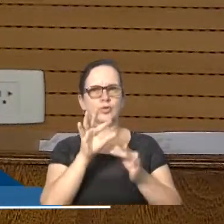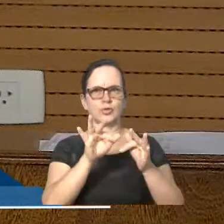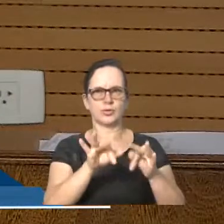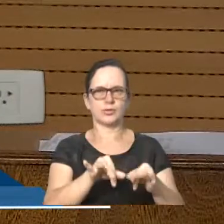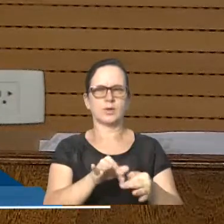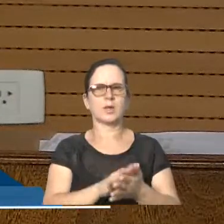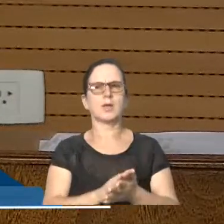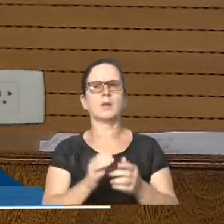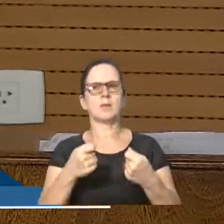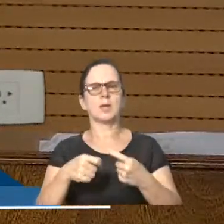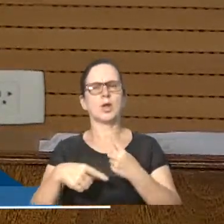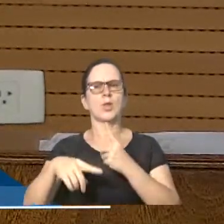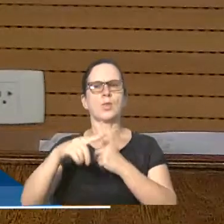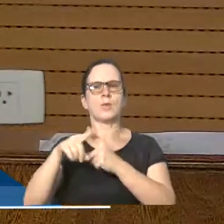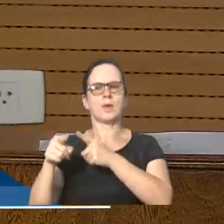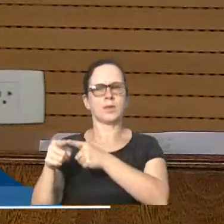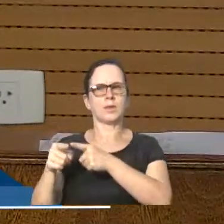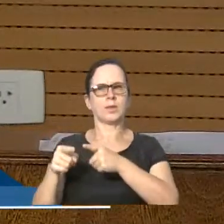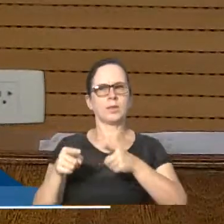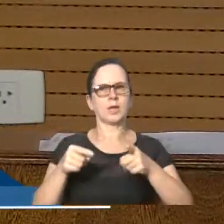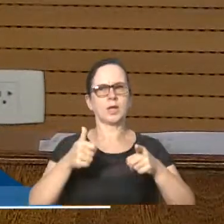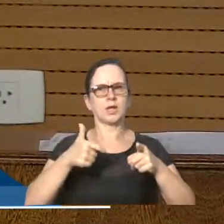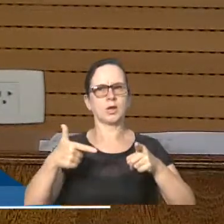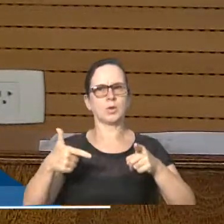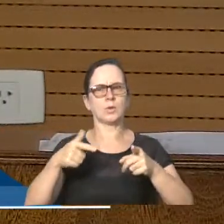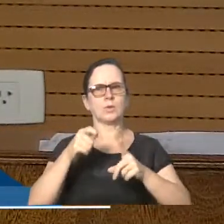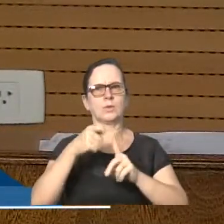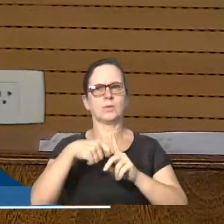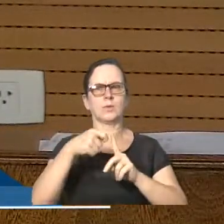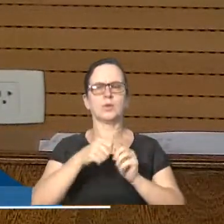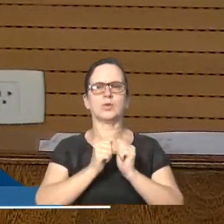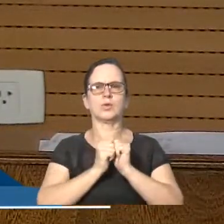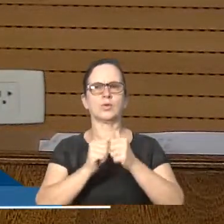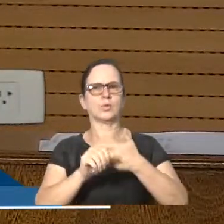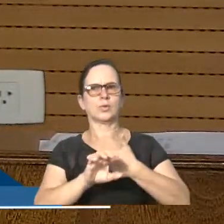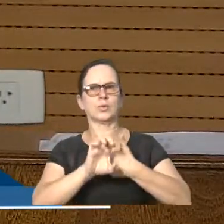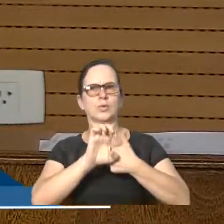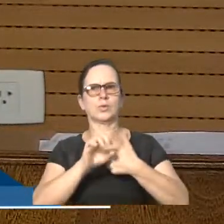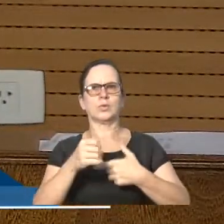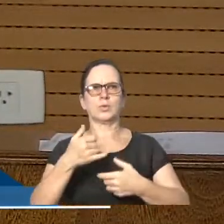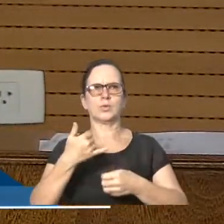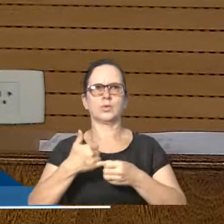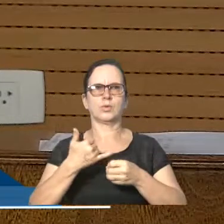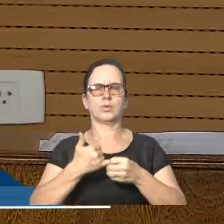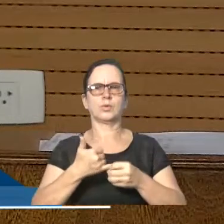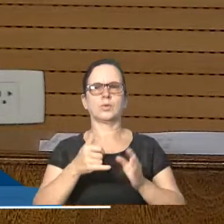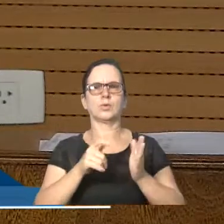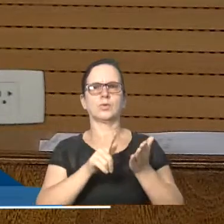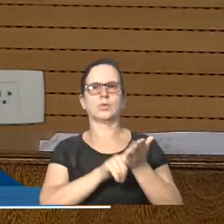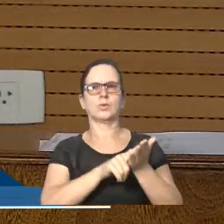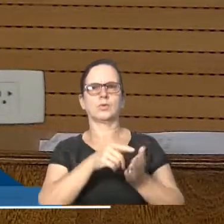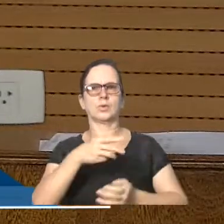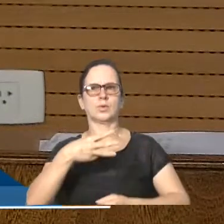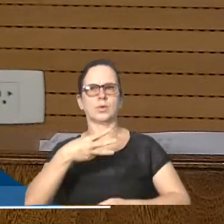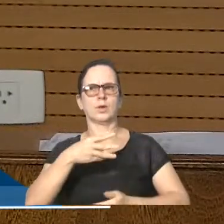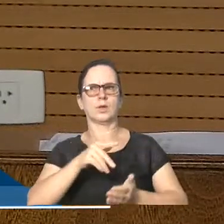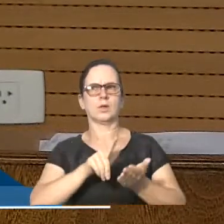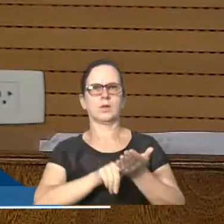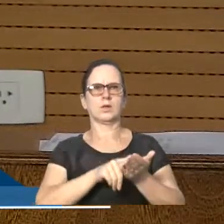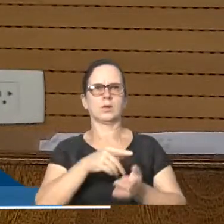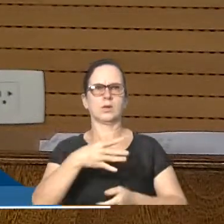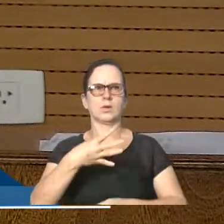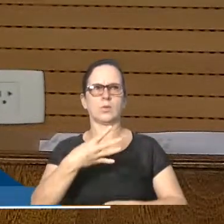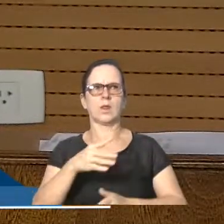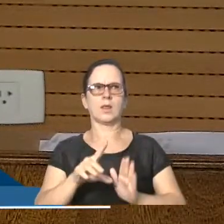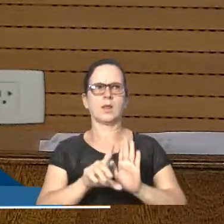nova prorrogação, consoante justificativa apresentada pelo chefe do Executivo, folhas 3 e 4, a ser feita por